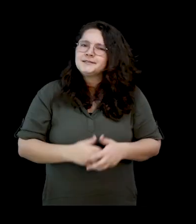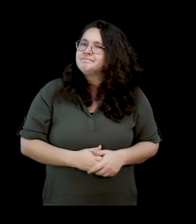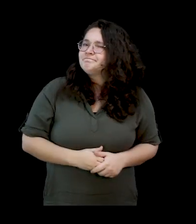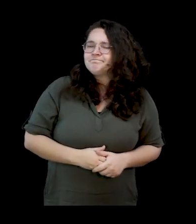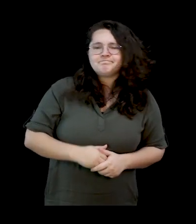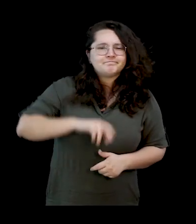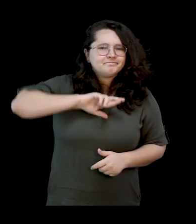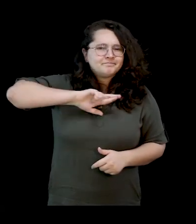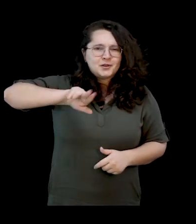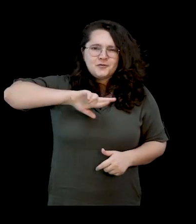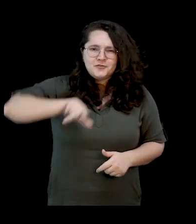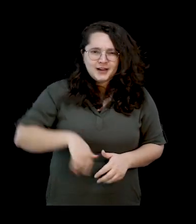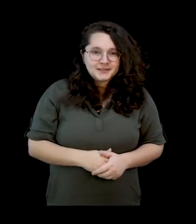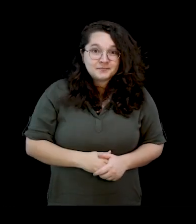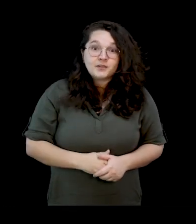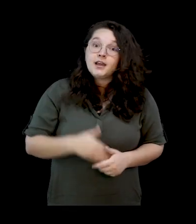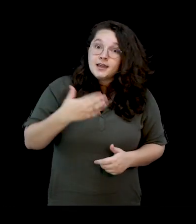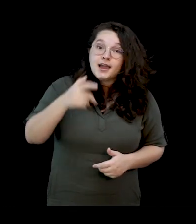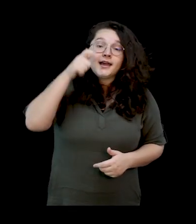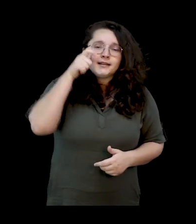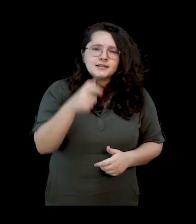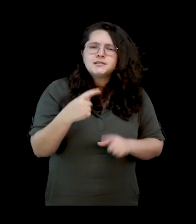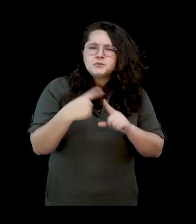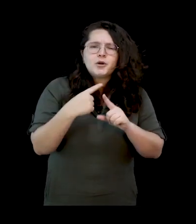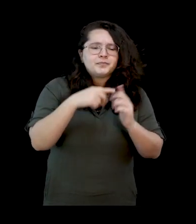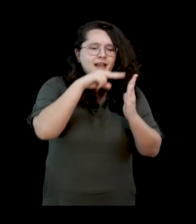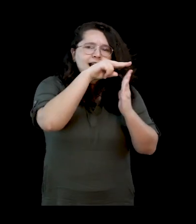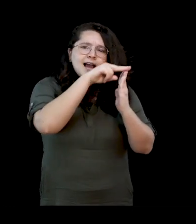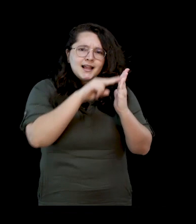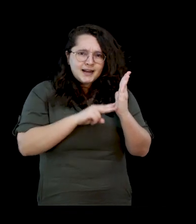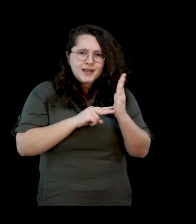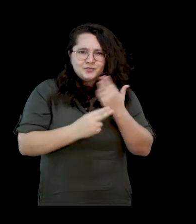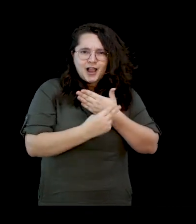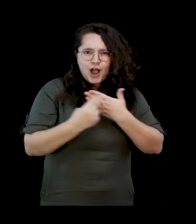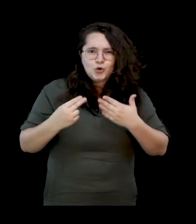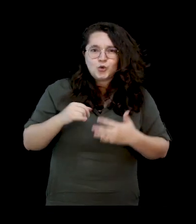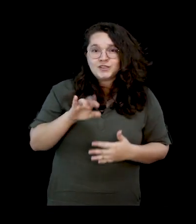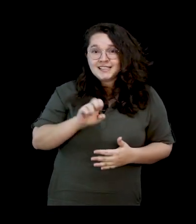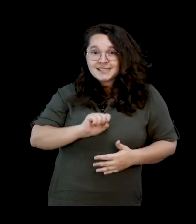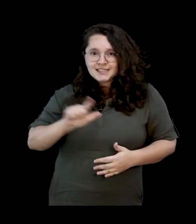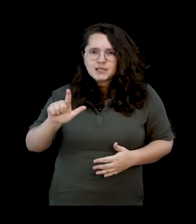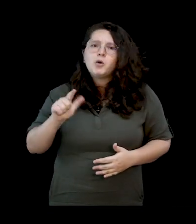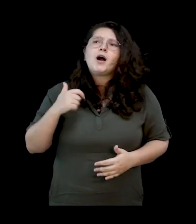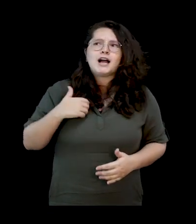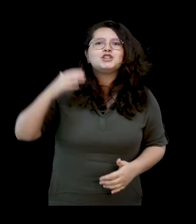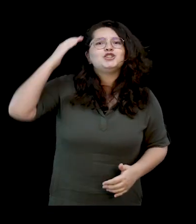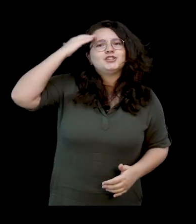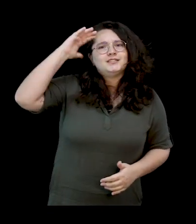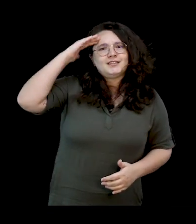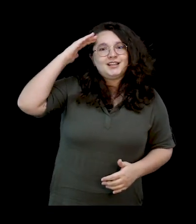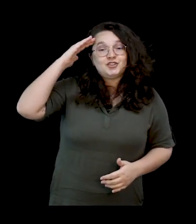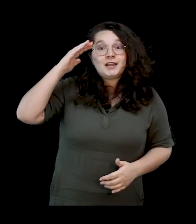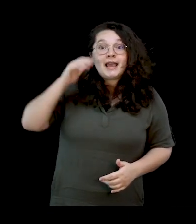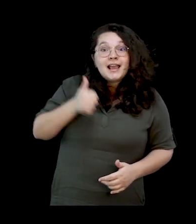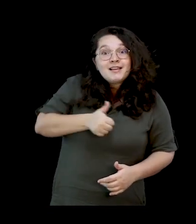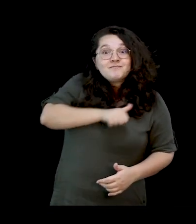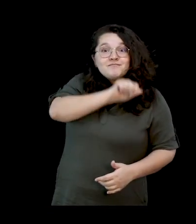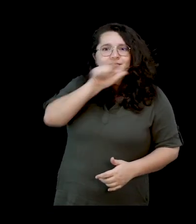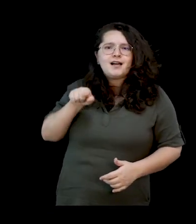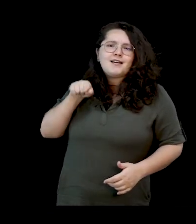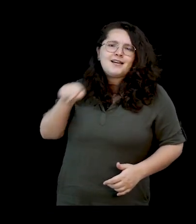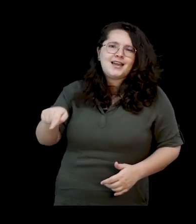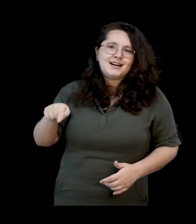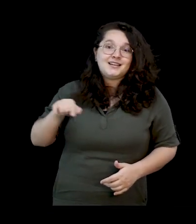o marxismo, lendo o Zimmel, a gente entende, finalmente, que, na verdade, idealista é o marxismo